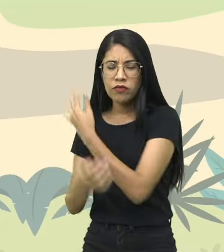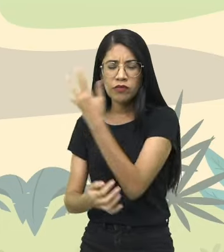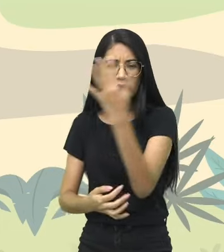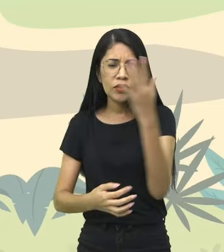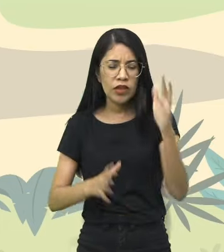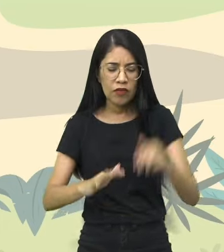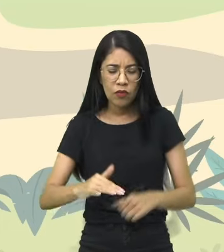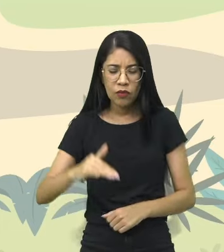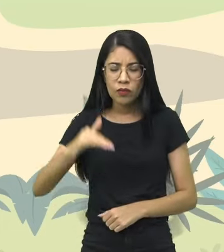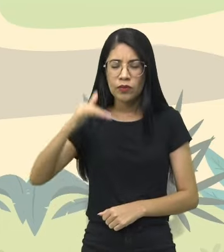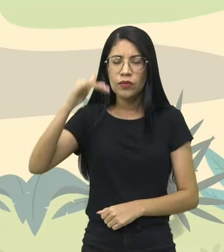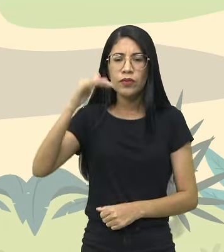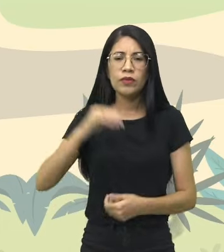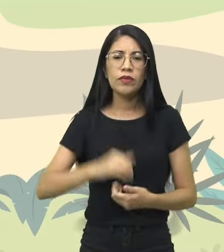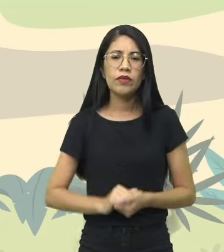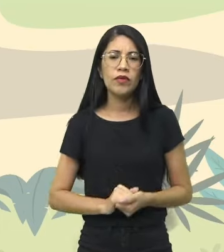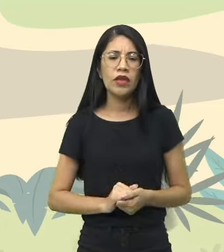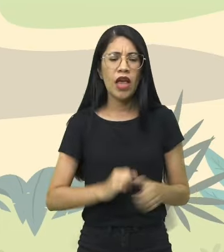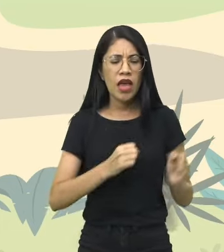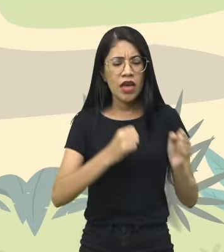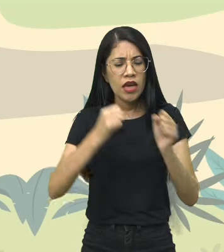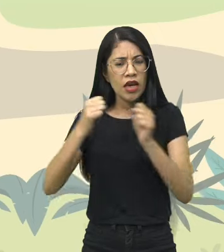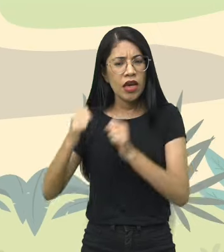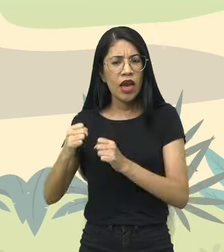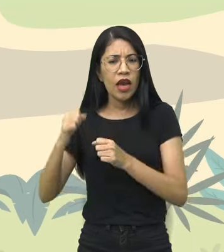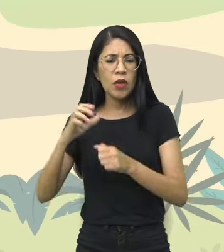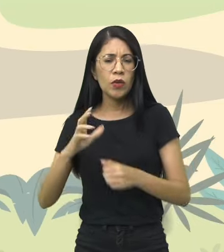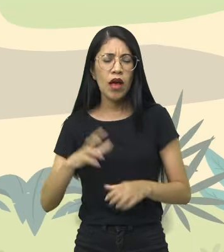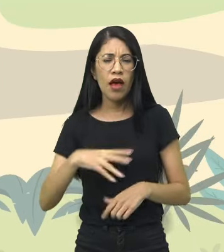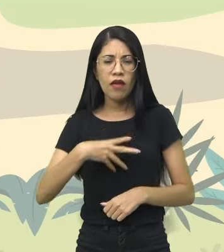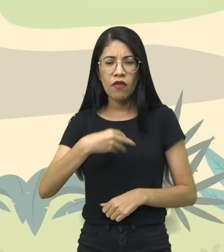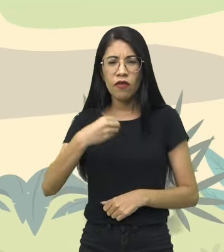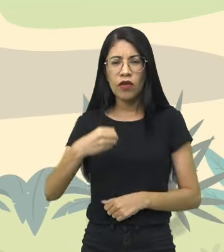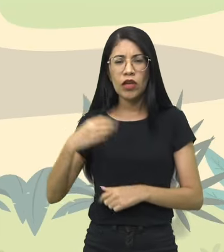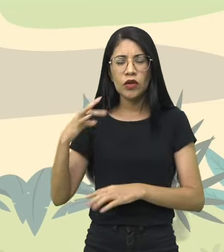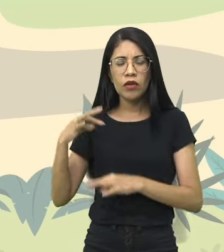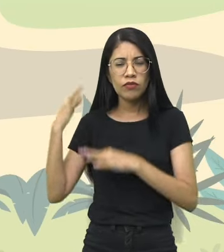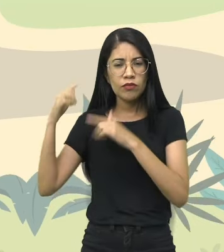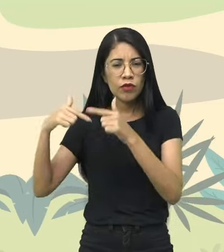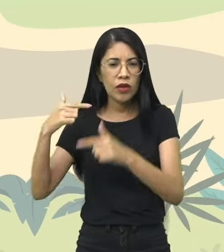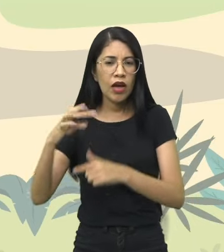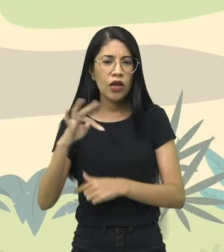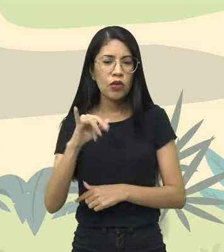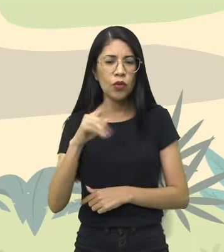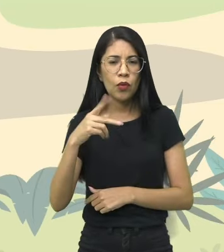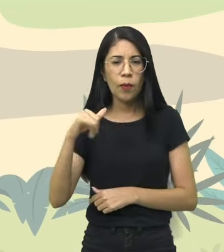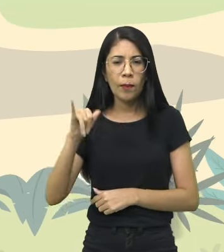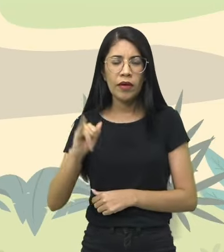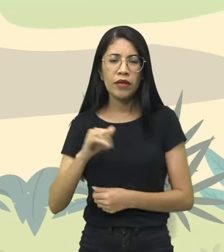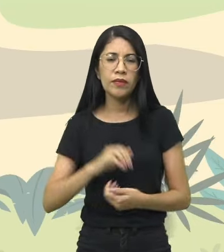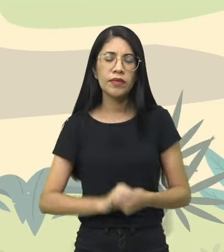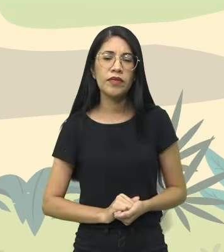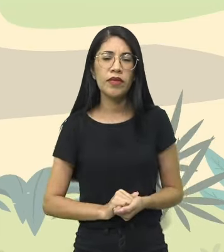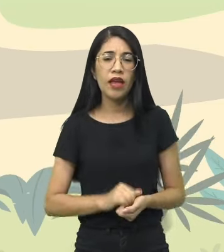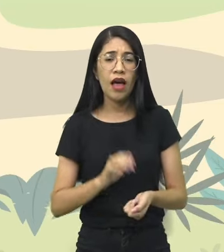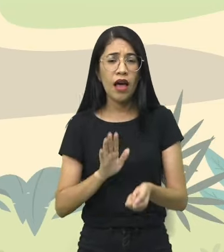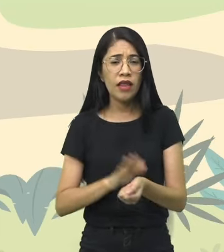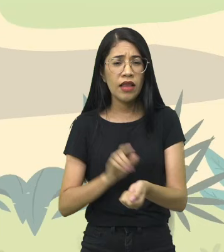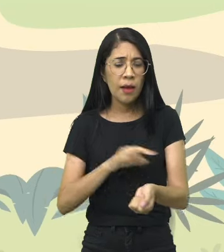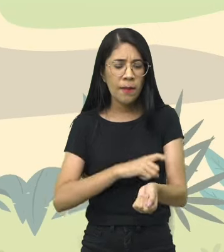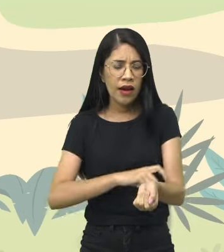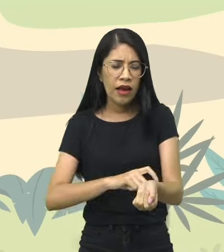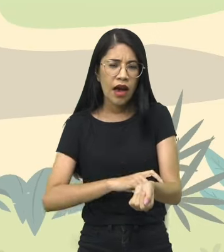cresci. Guerreiros descendo da tribo tupi. Da tribo pungente que agora